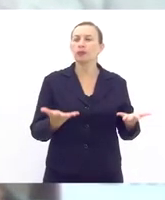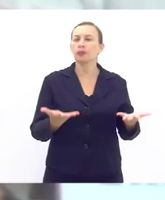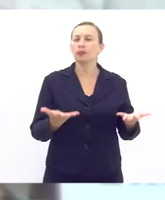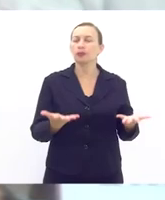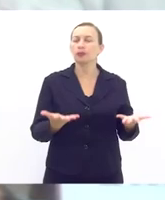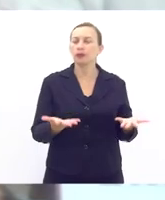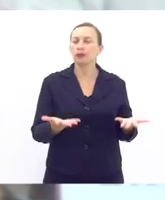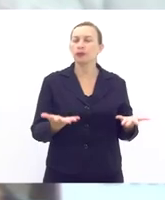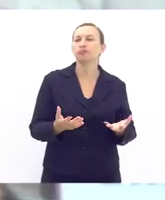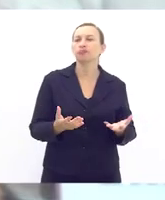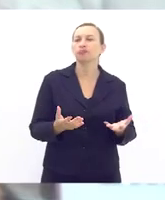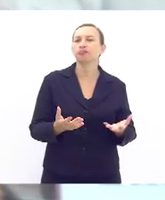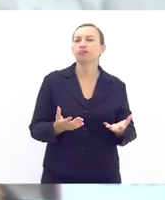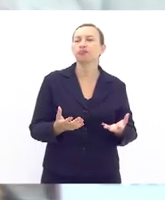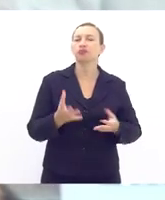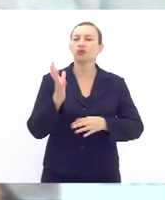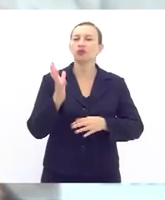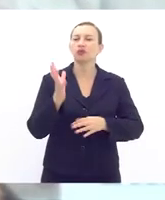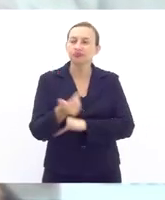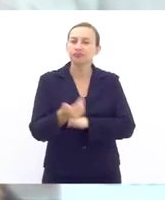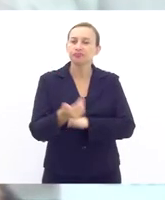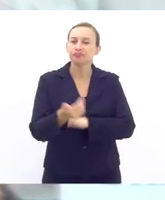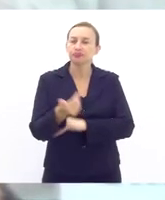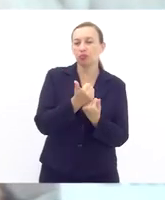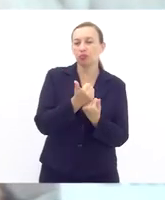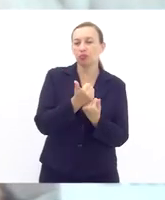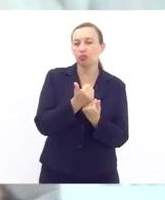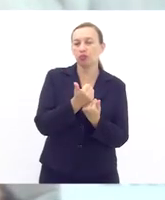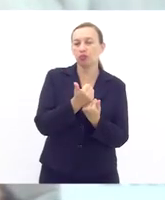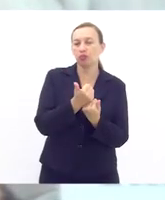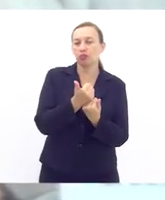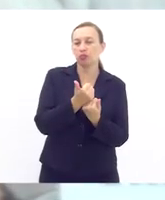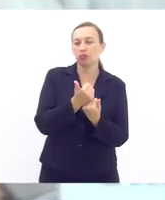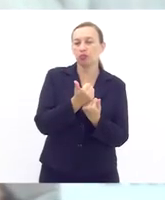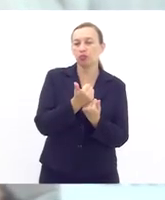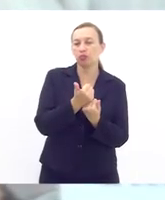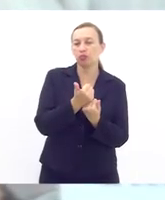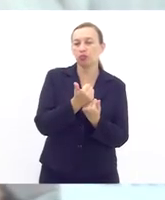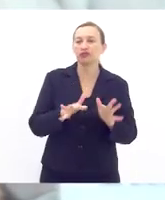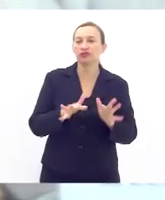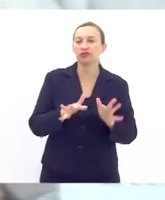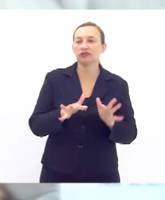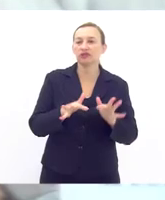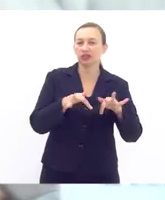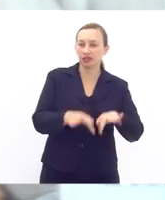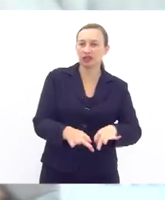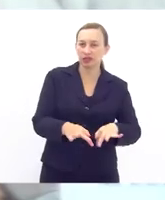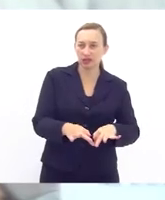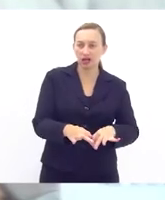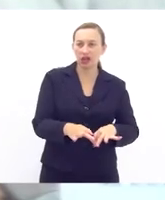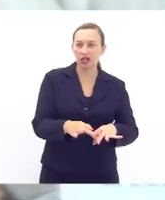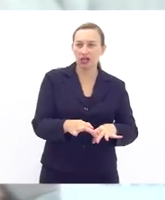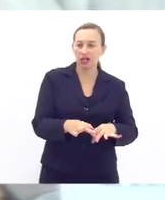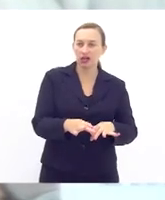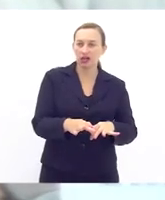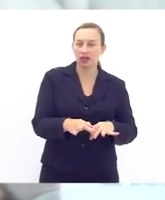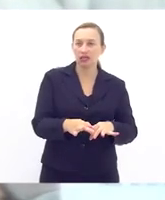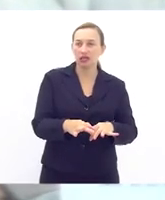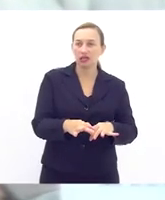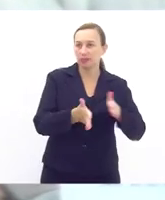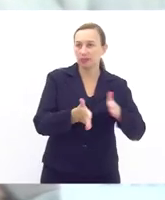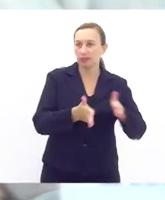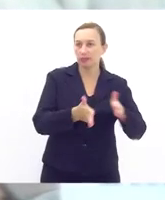programa de saneamento ambiental do pisam dando suporte para que eles consigam concluir esse esse tronco coletor e